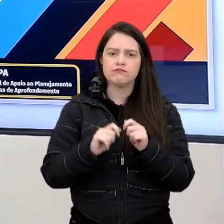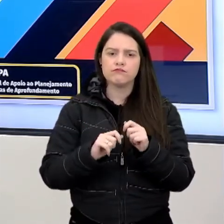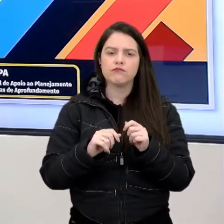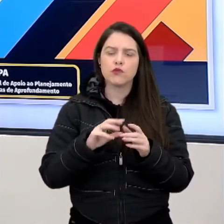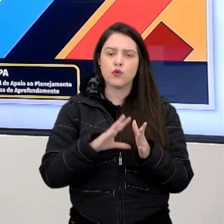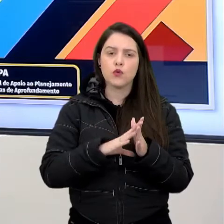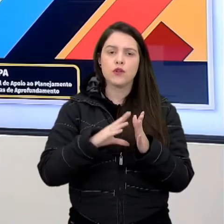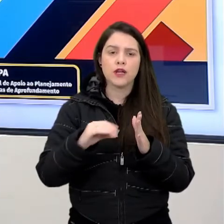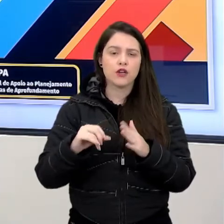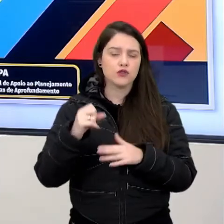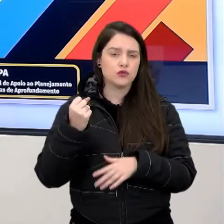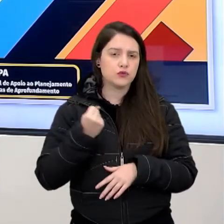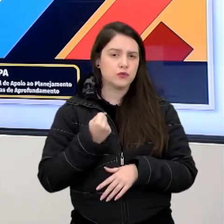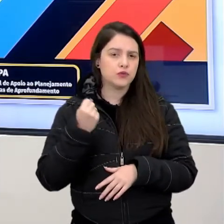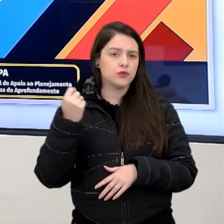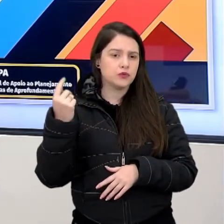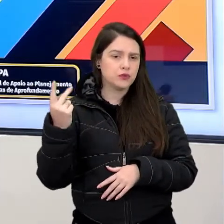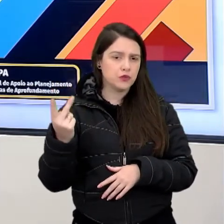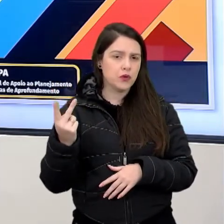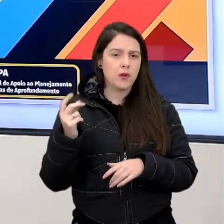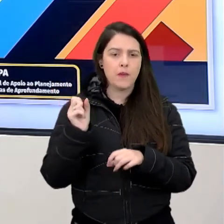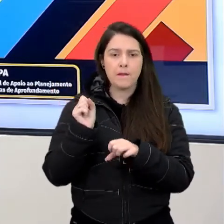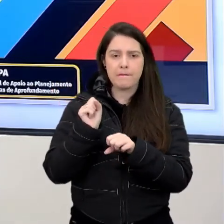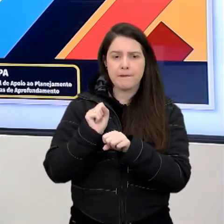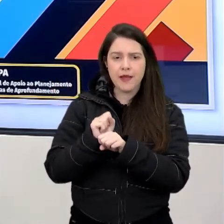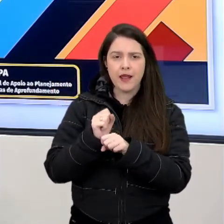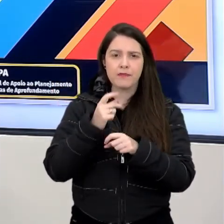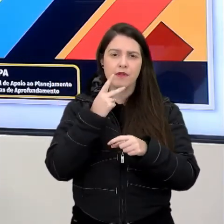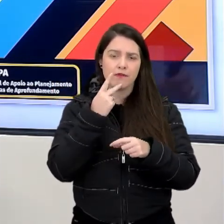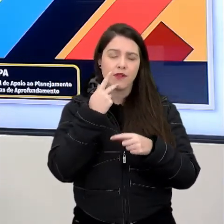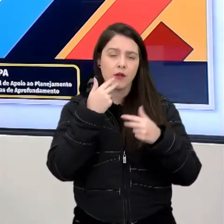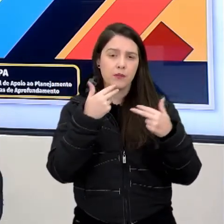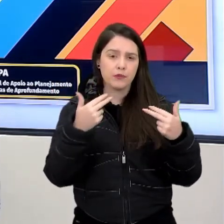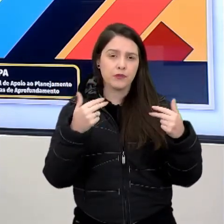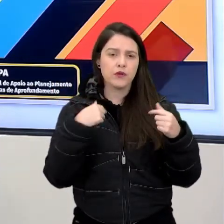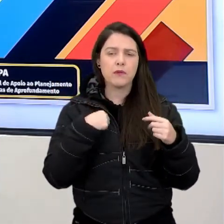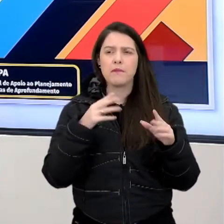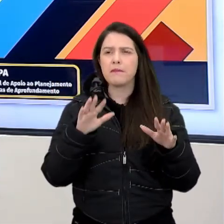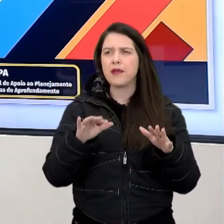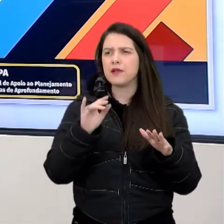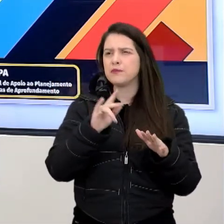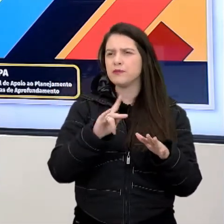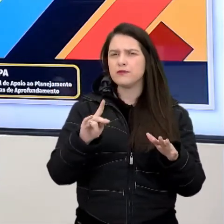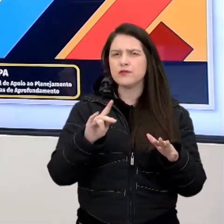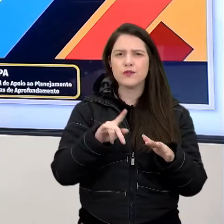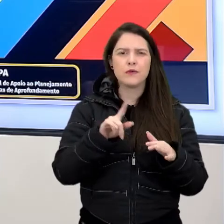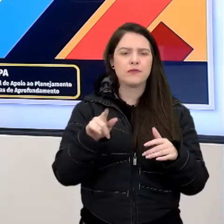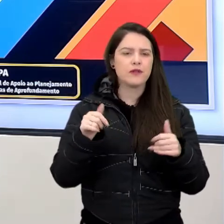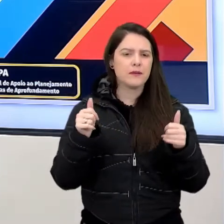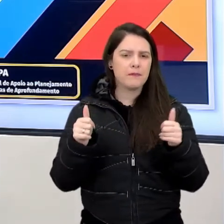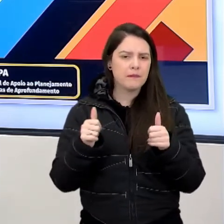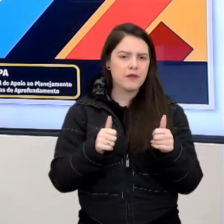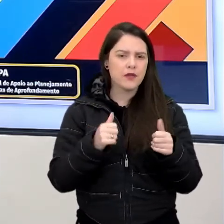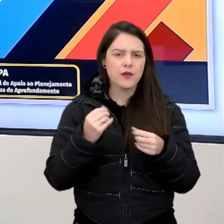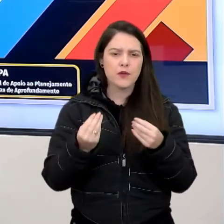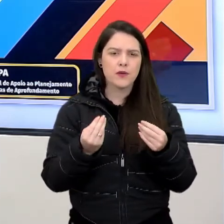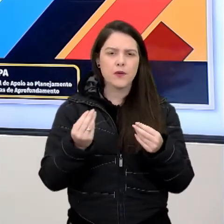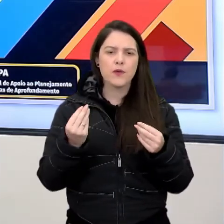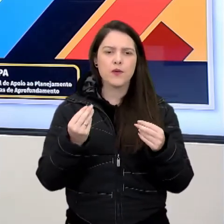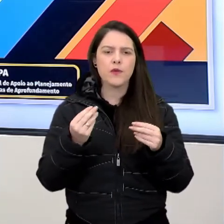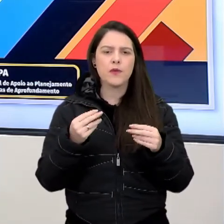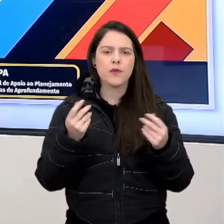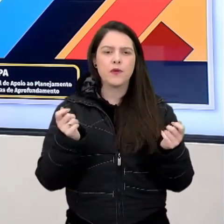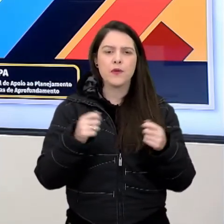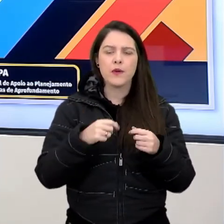de número 2, e a gente vai parar de falar um pouquinho nisso aí. Você vai, ô professor, me acostumei, né, com o hashtag Quem Divide